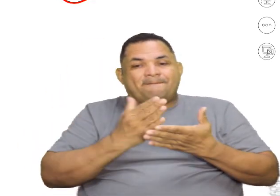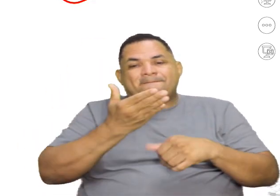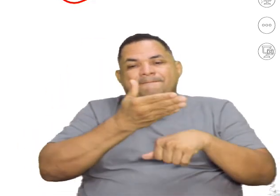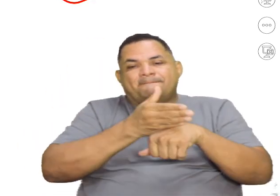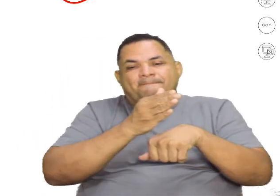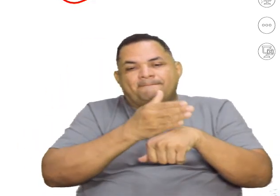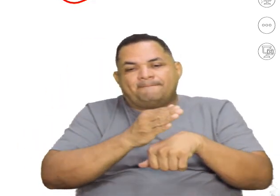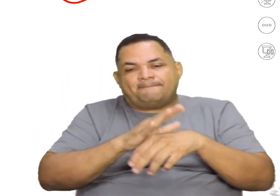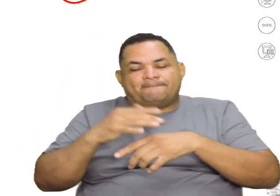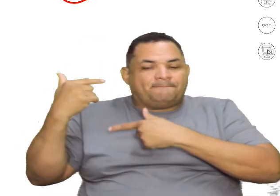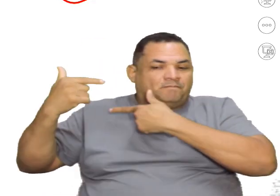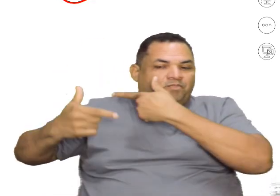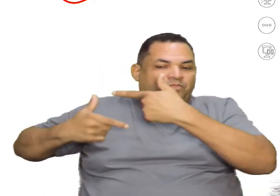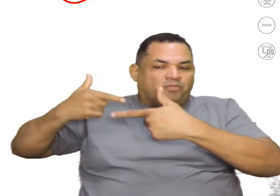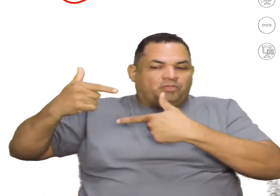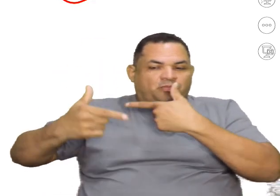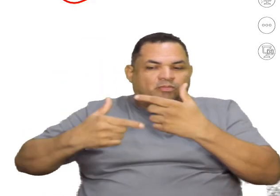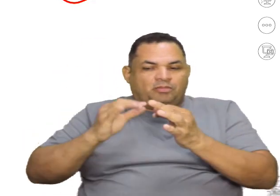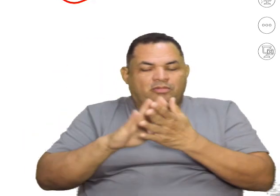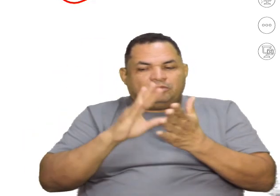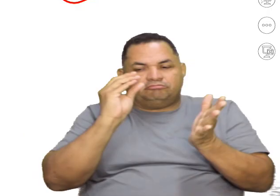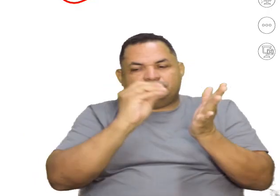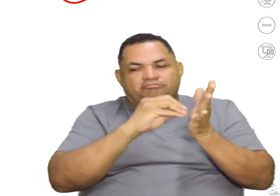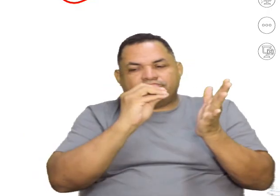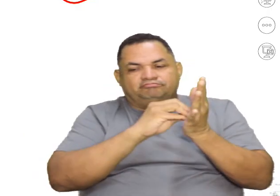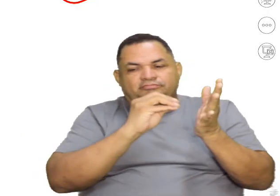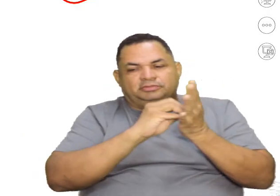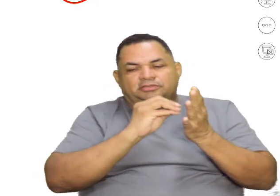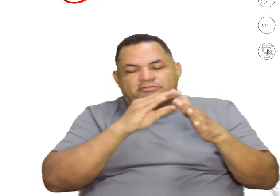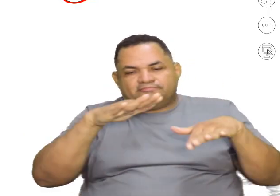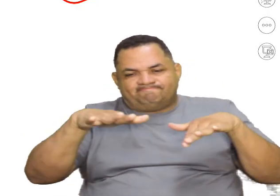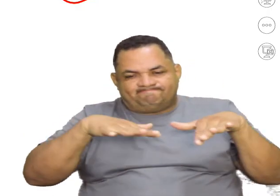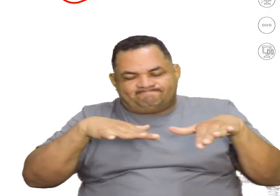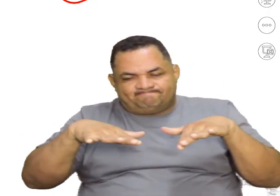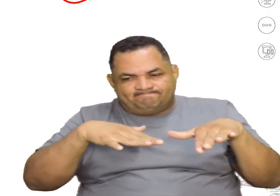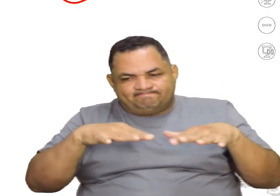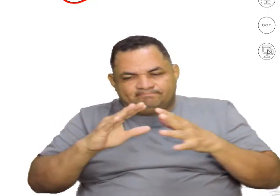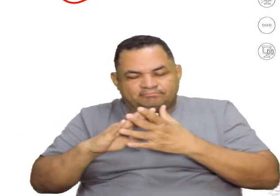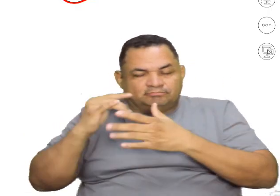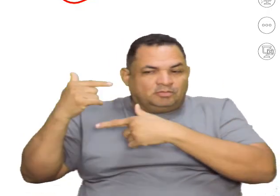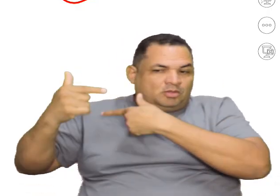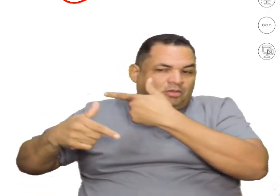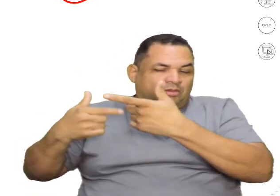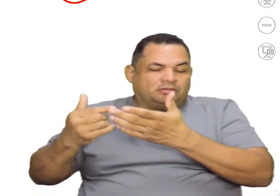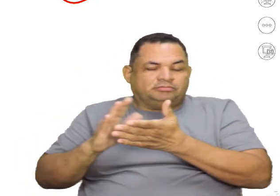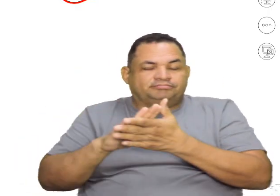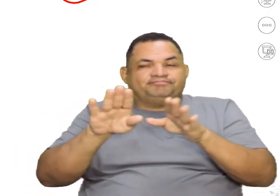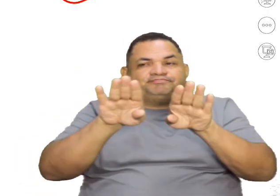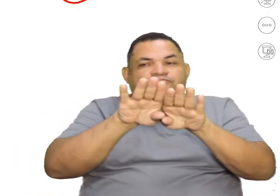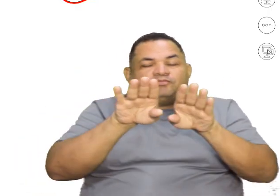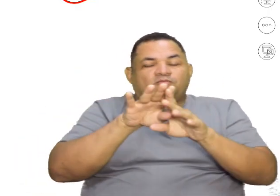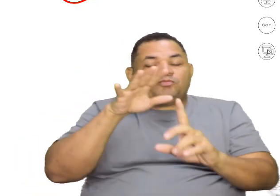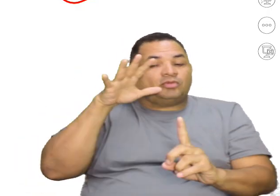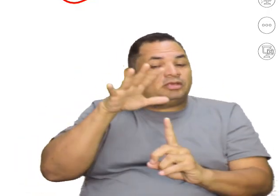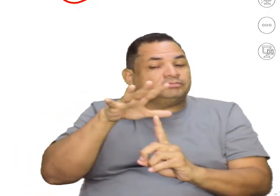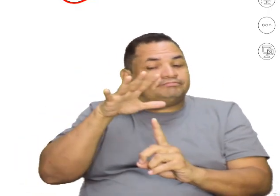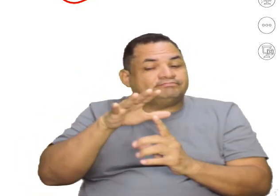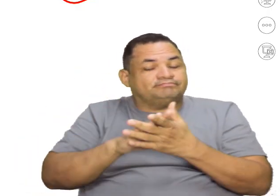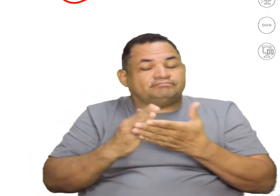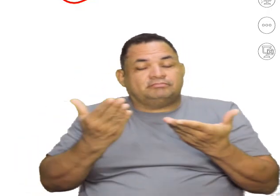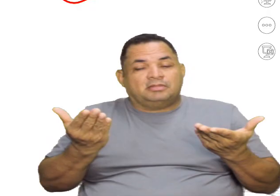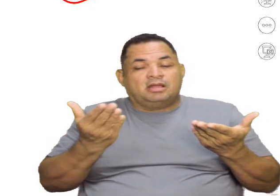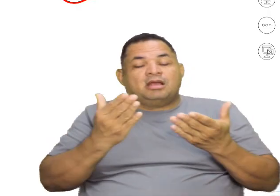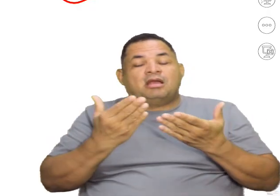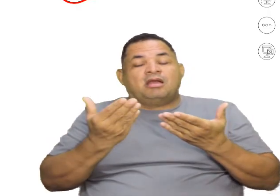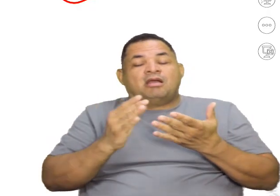práticas tradicionais, a falta de mobilização dos remanescentes, também a forma